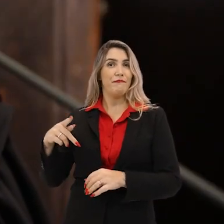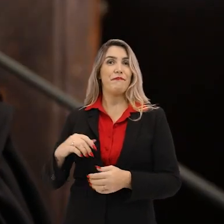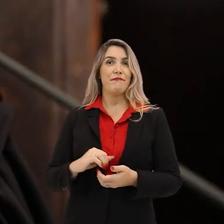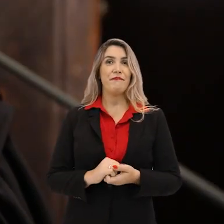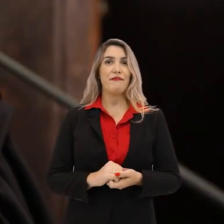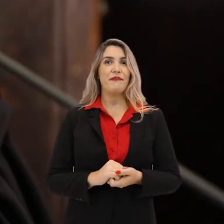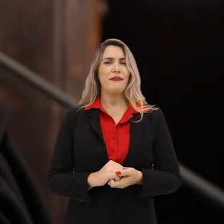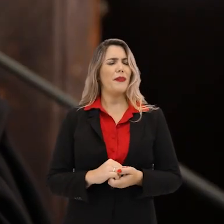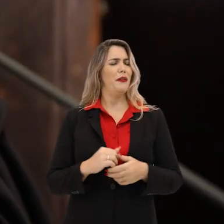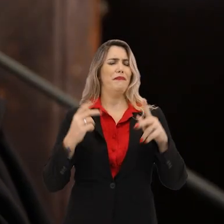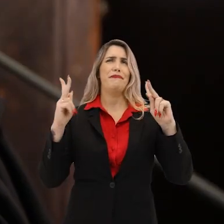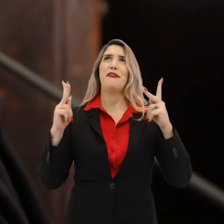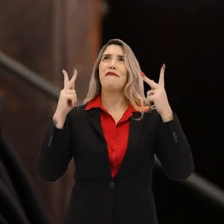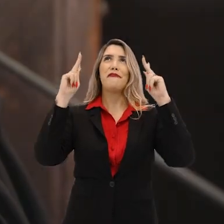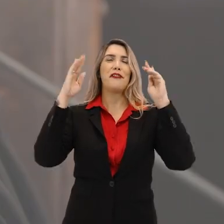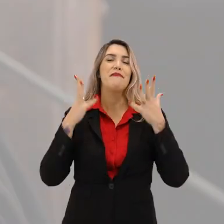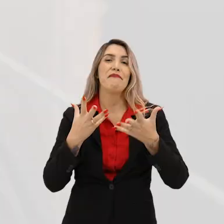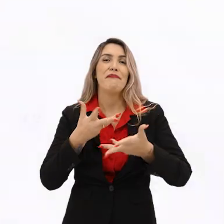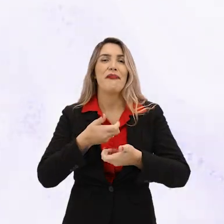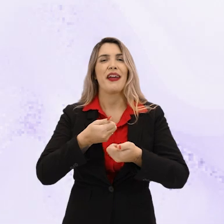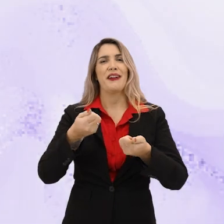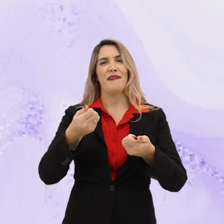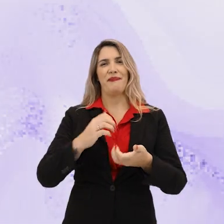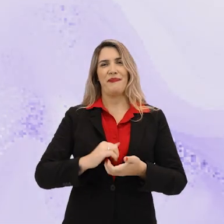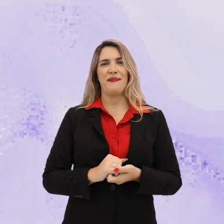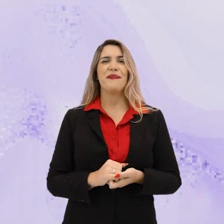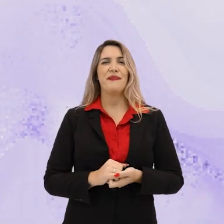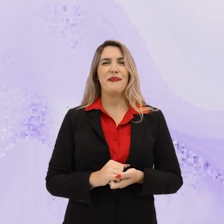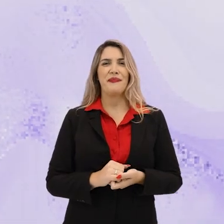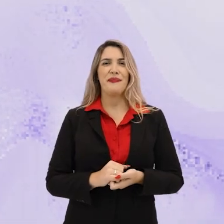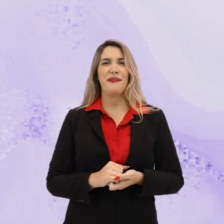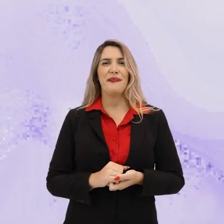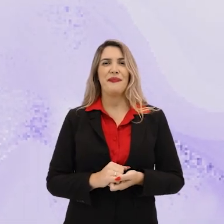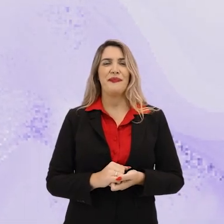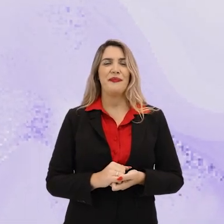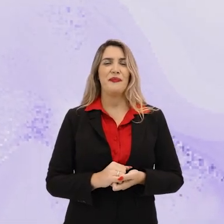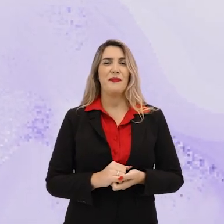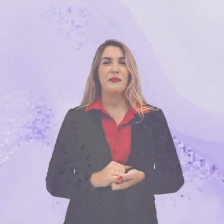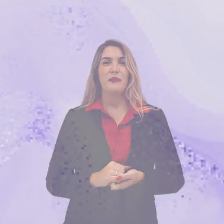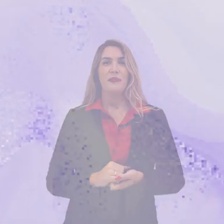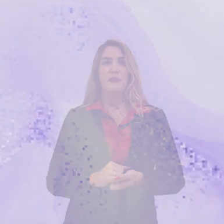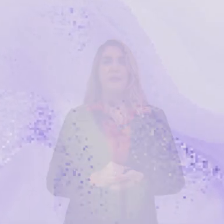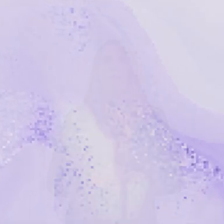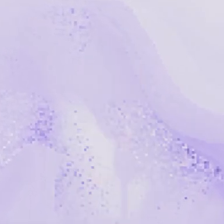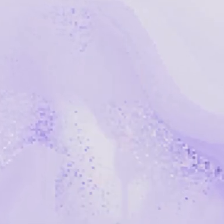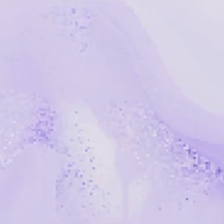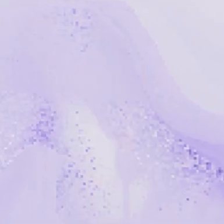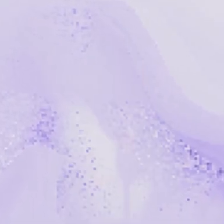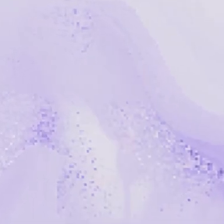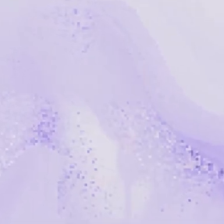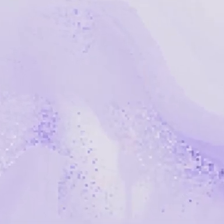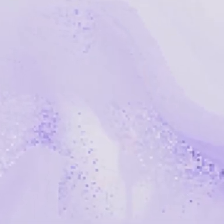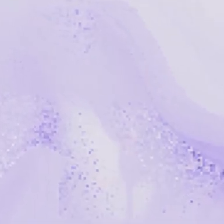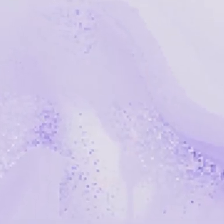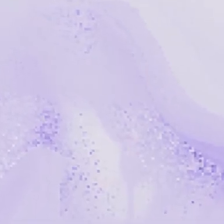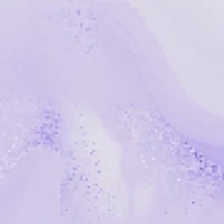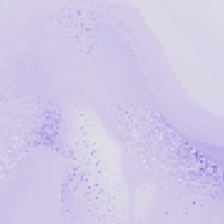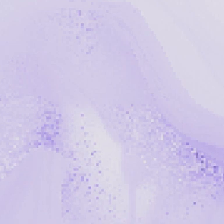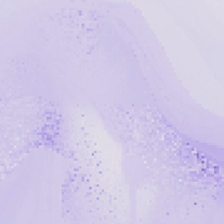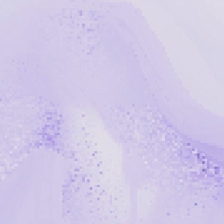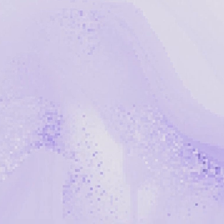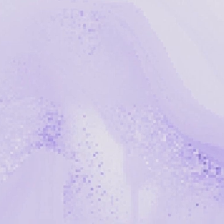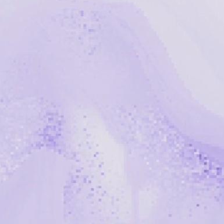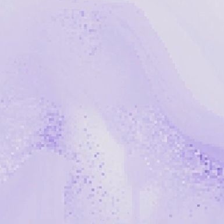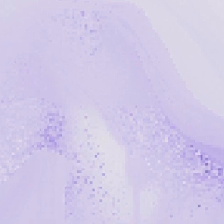cúpula. Foi uma vitória maravilhosa. Surge tela com a frase: